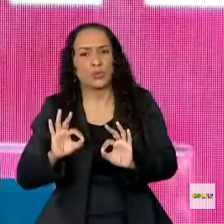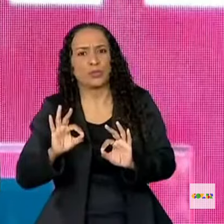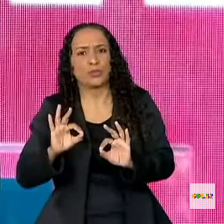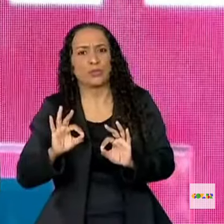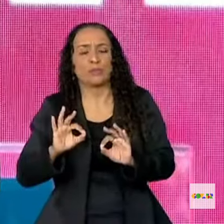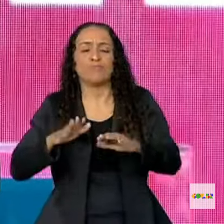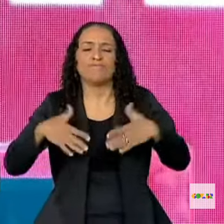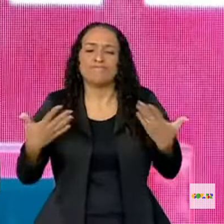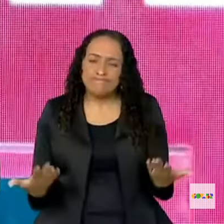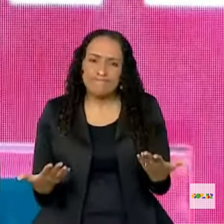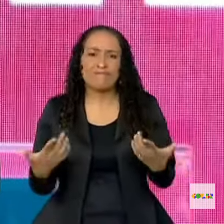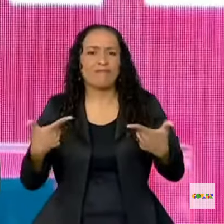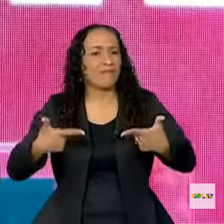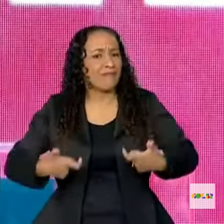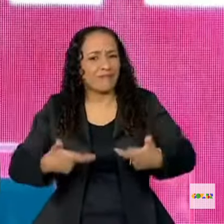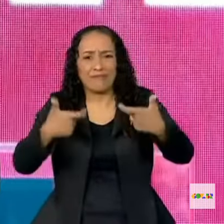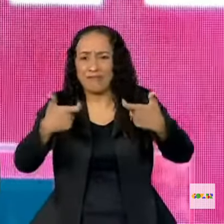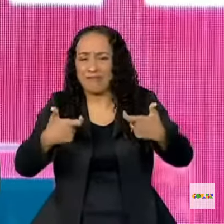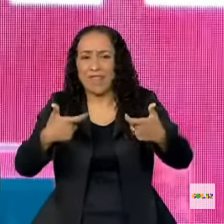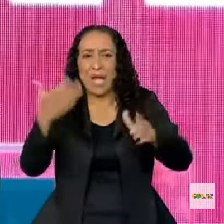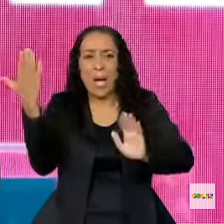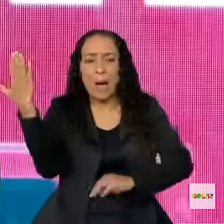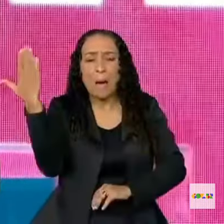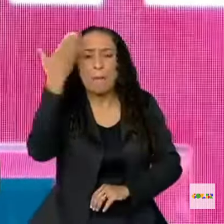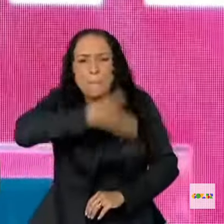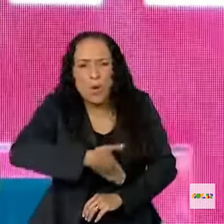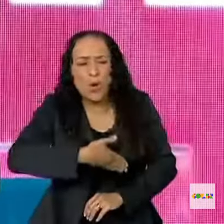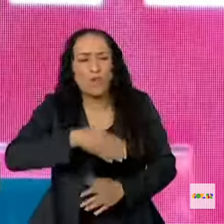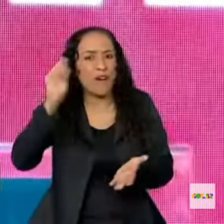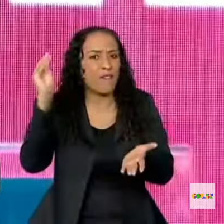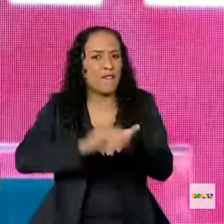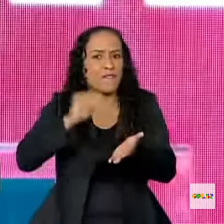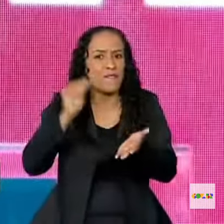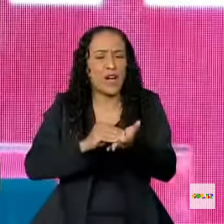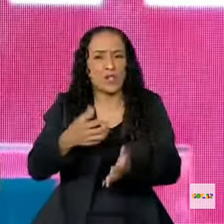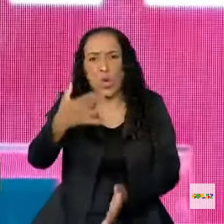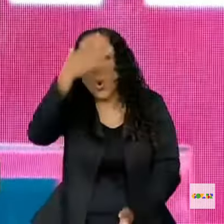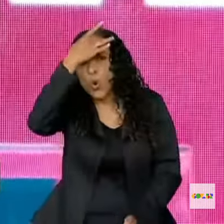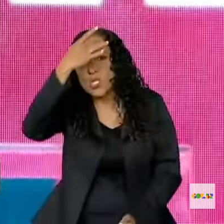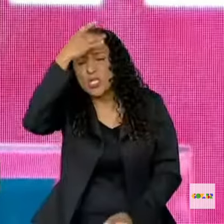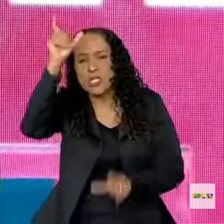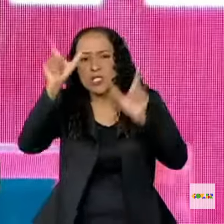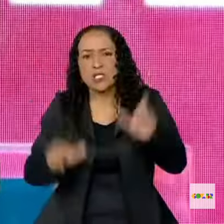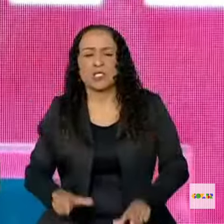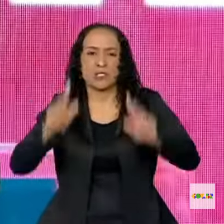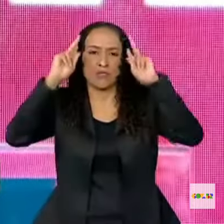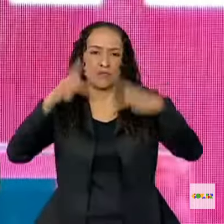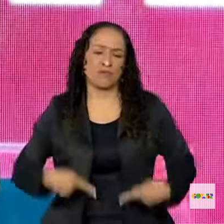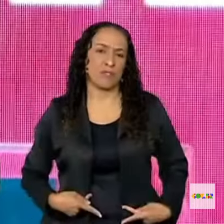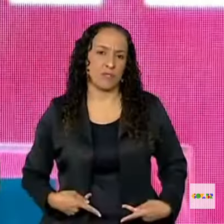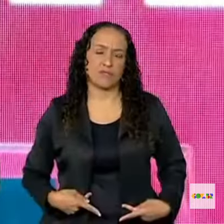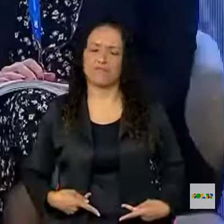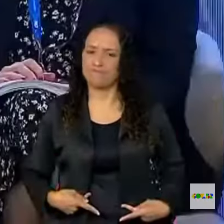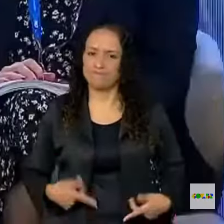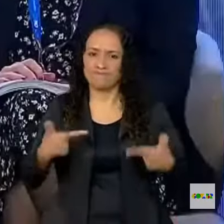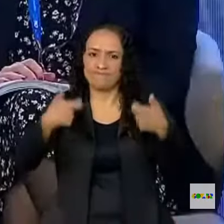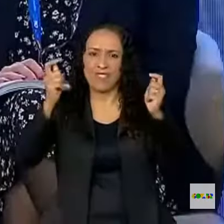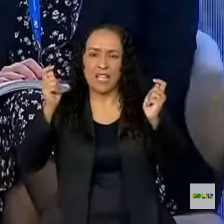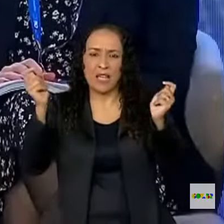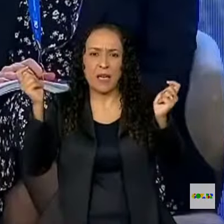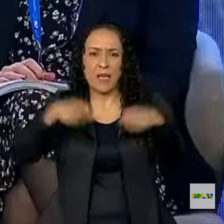uma guerra é a prova da insanidade do ser humano a guerra é a prova da